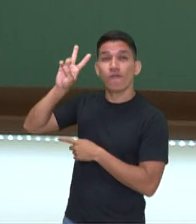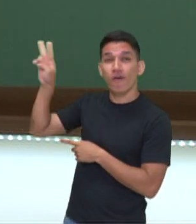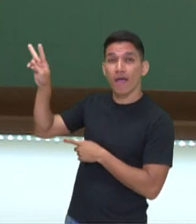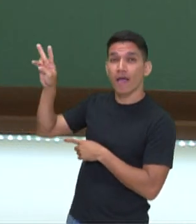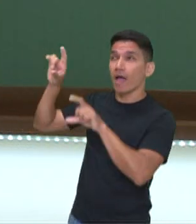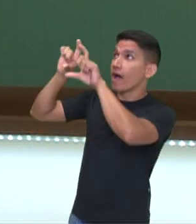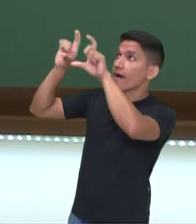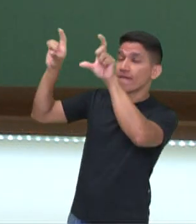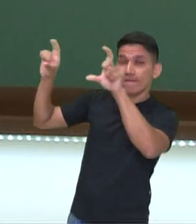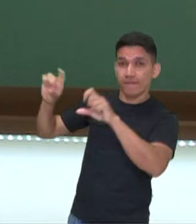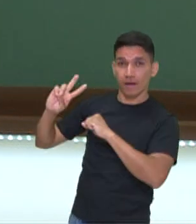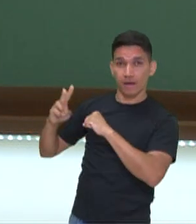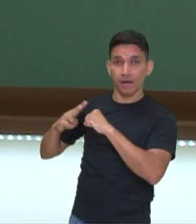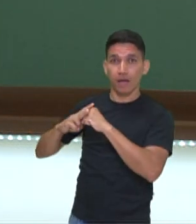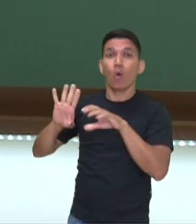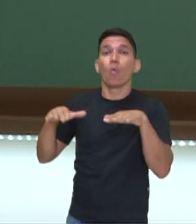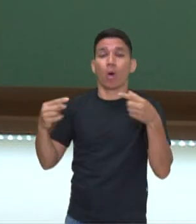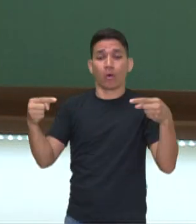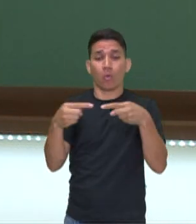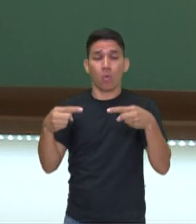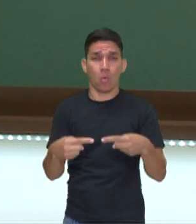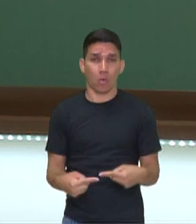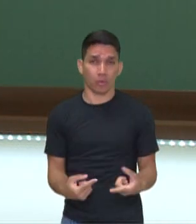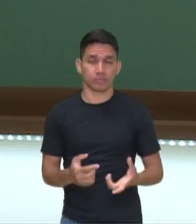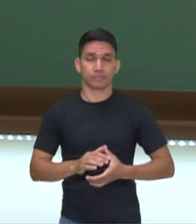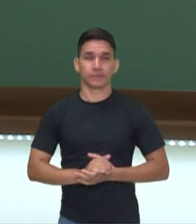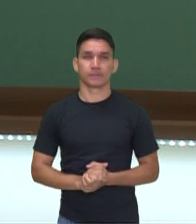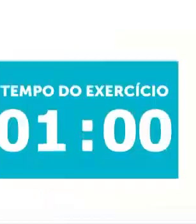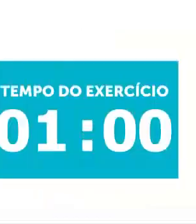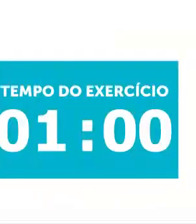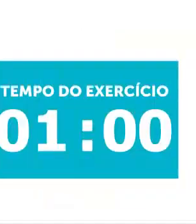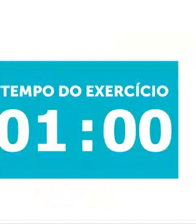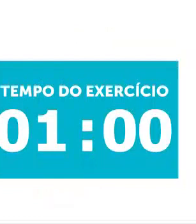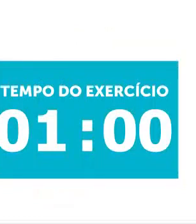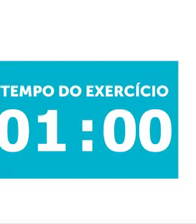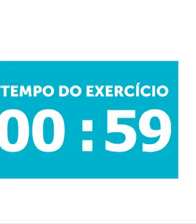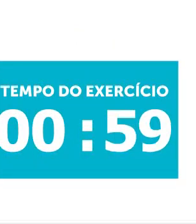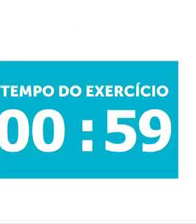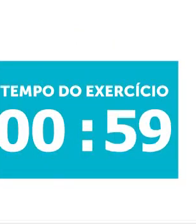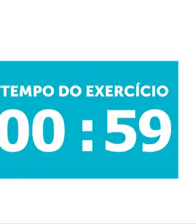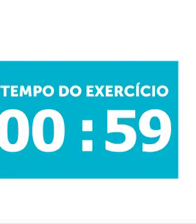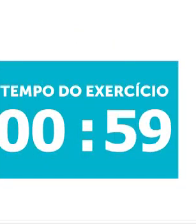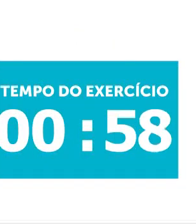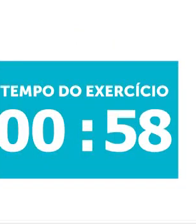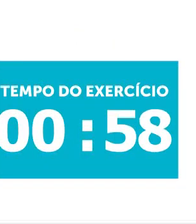observem a situação que eu já falei anteriormente e a gente já retorna.